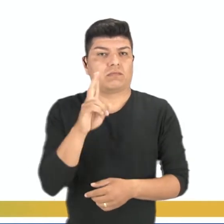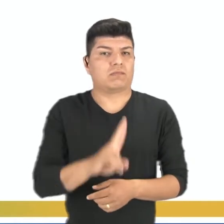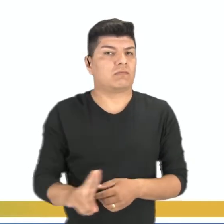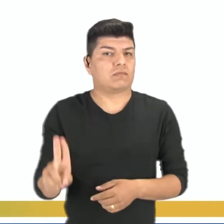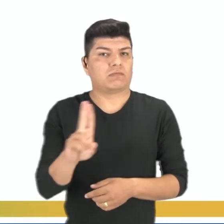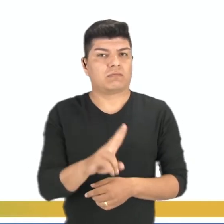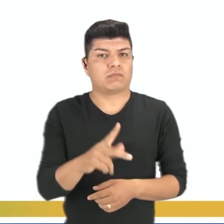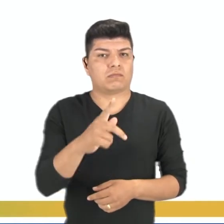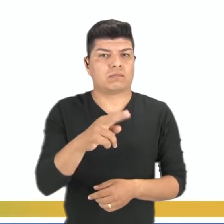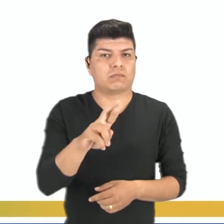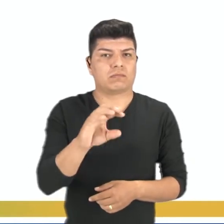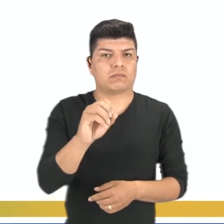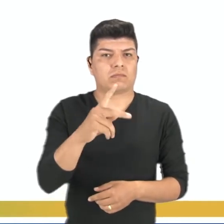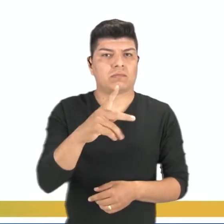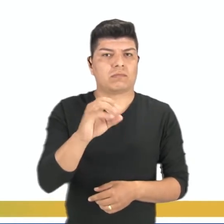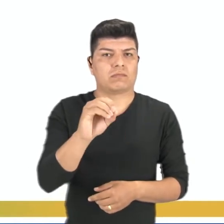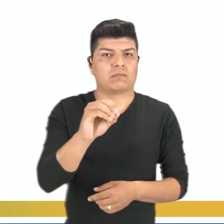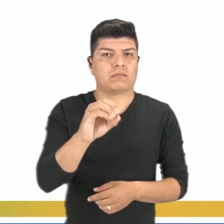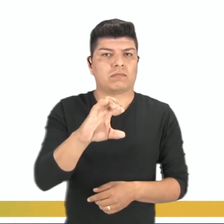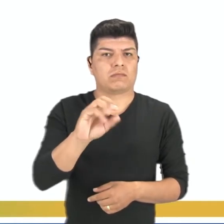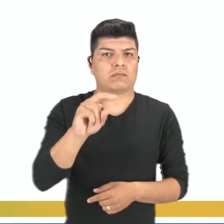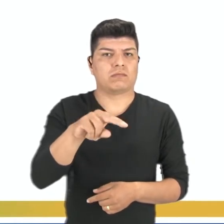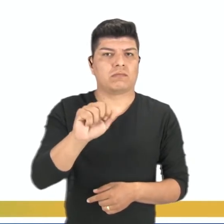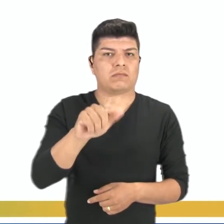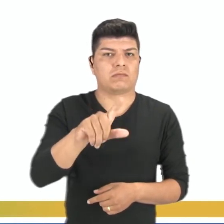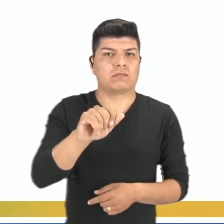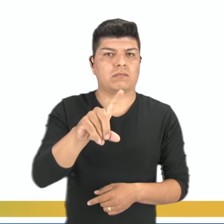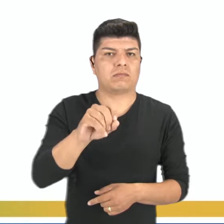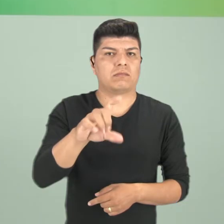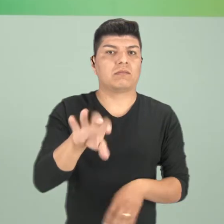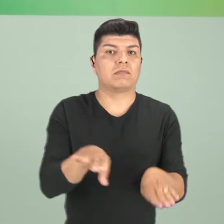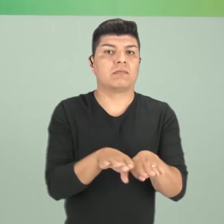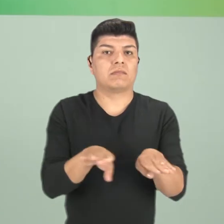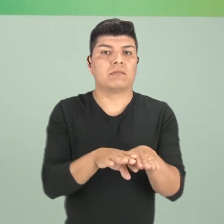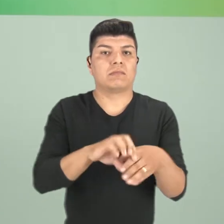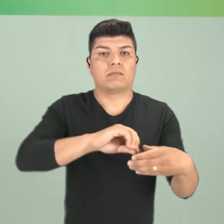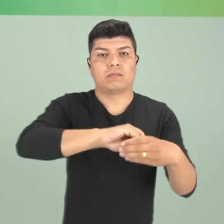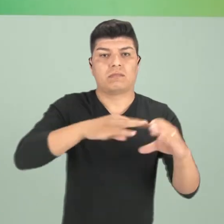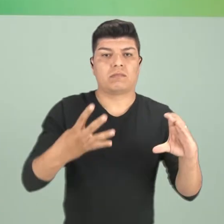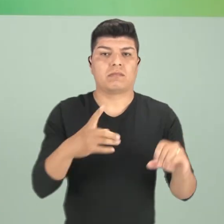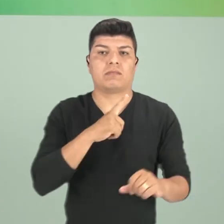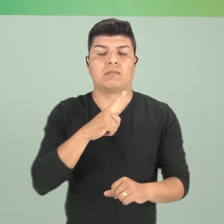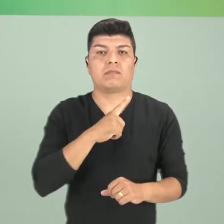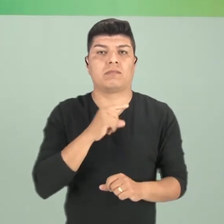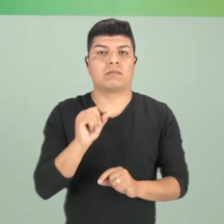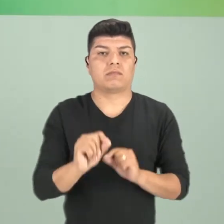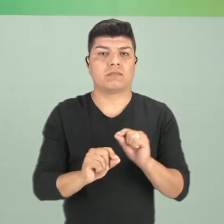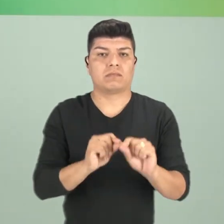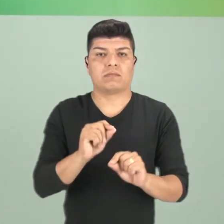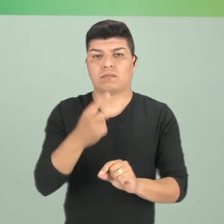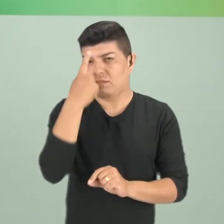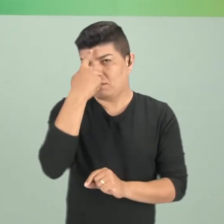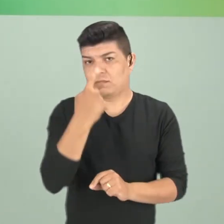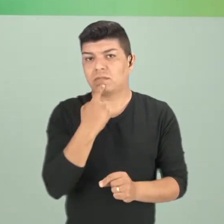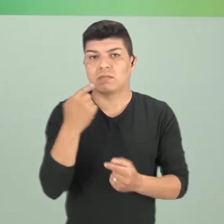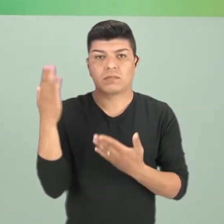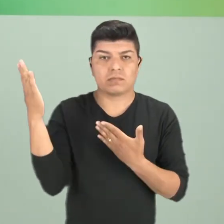trabalhando a proporcionalidade, você deve observar as características que nós temos nessa